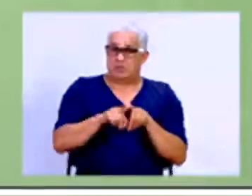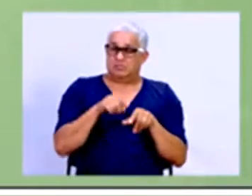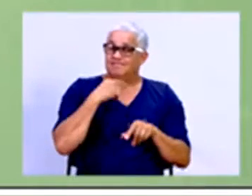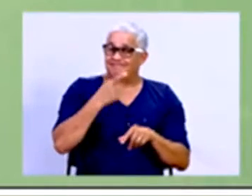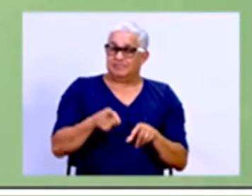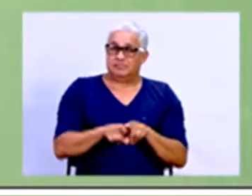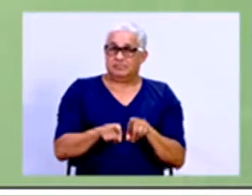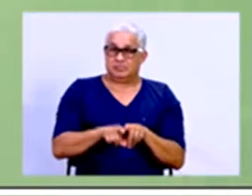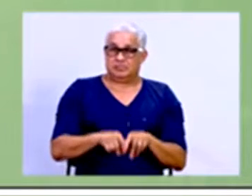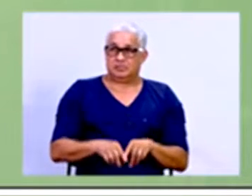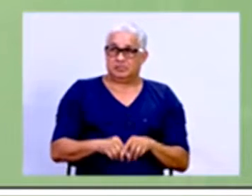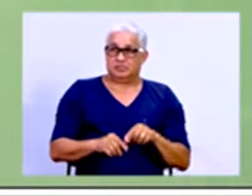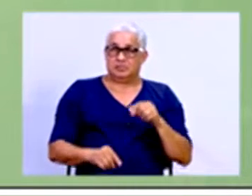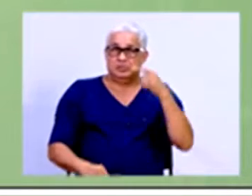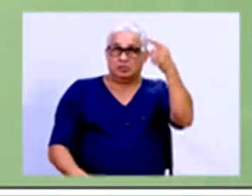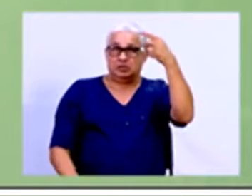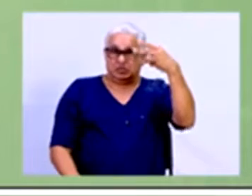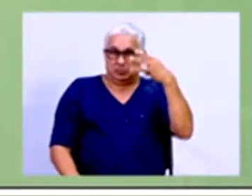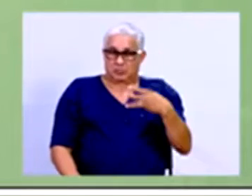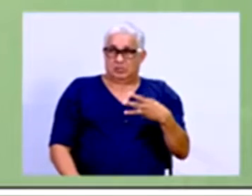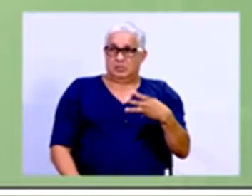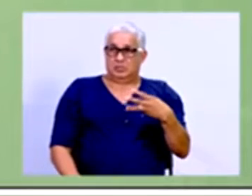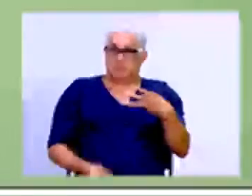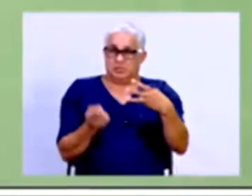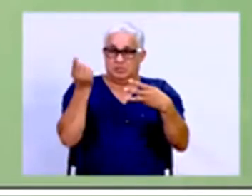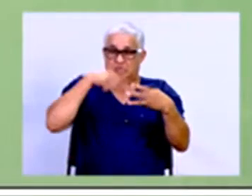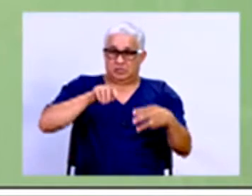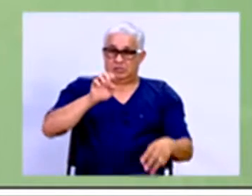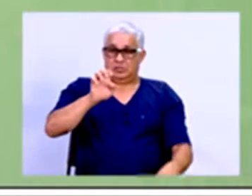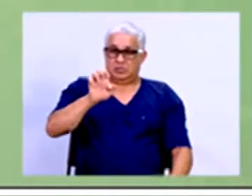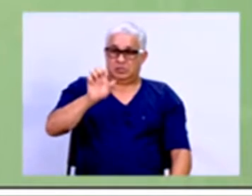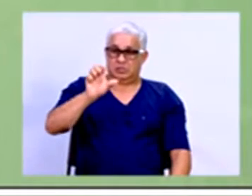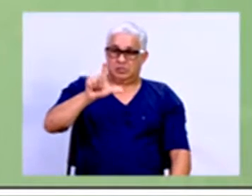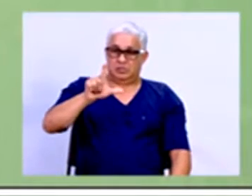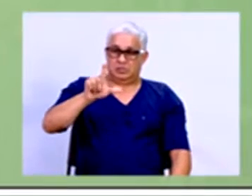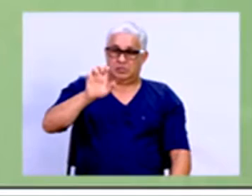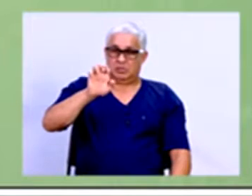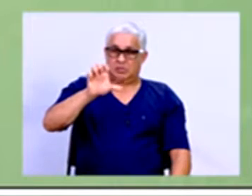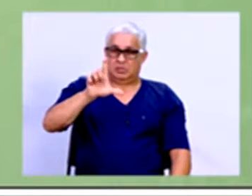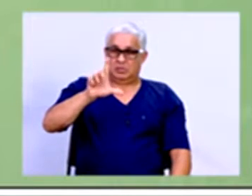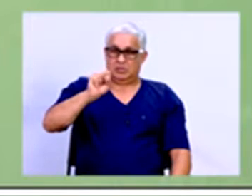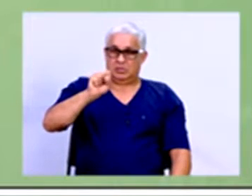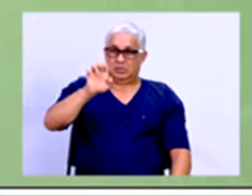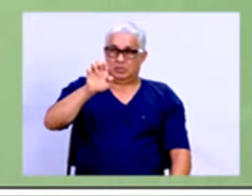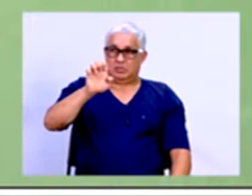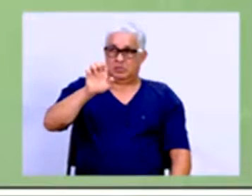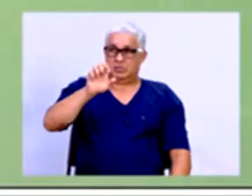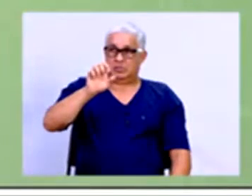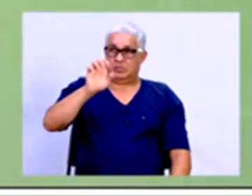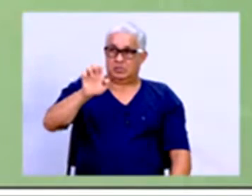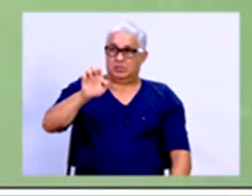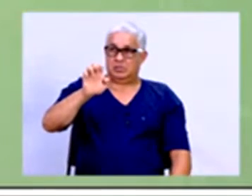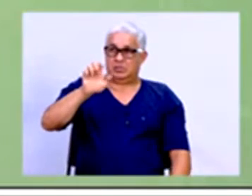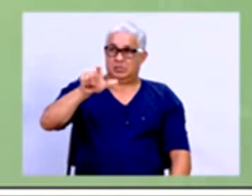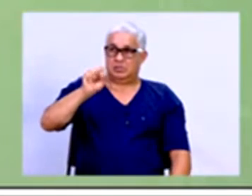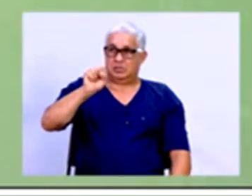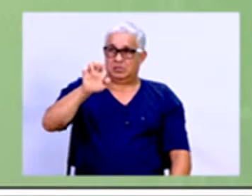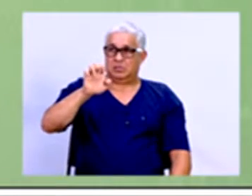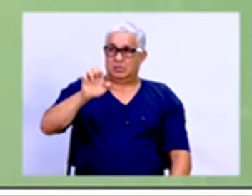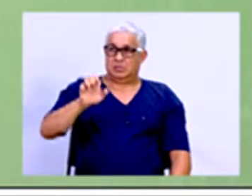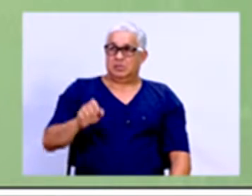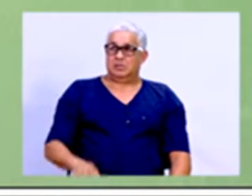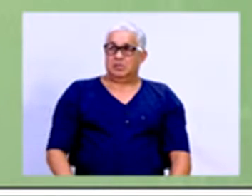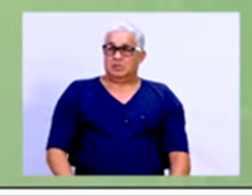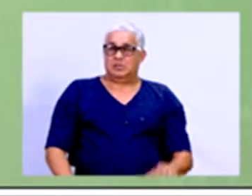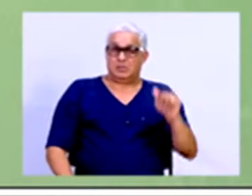condição e nem essa condição, ele vai cair aqui no else, que é o se não, né? E aí ele vai imprimir a mensagem. A menor que